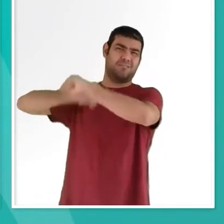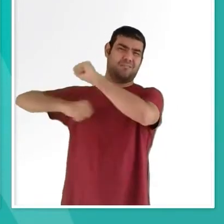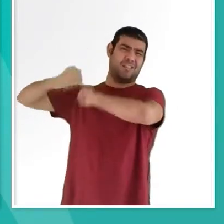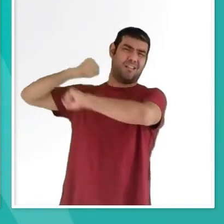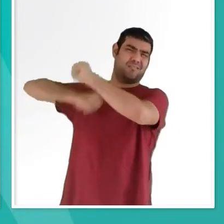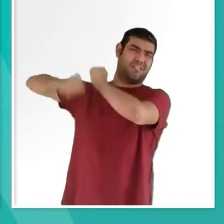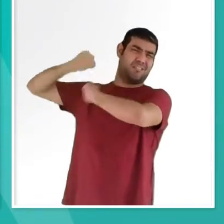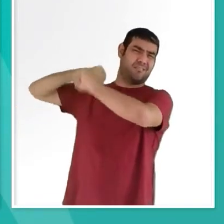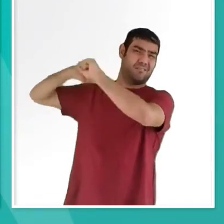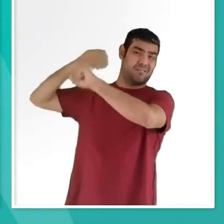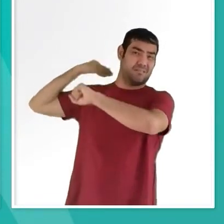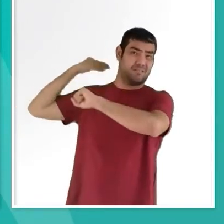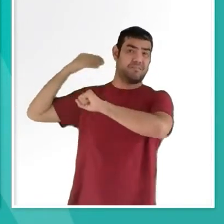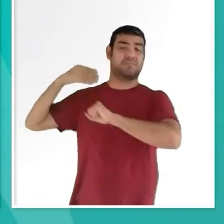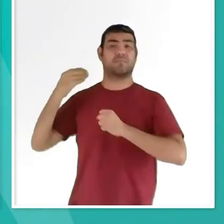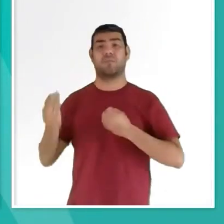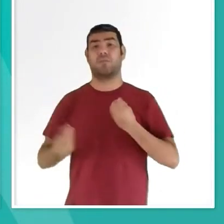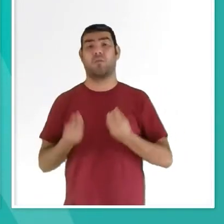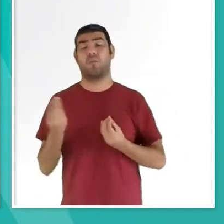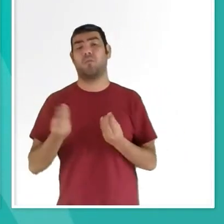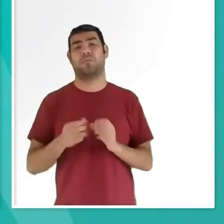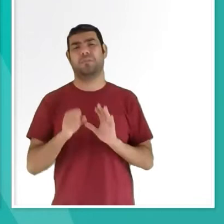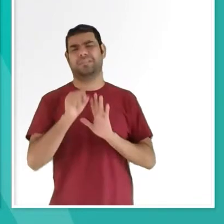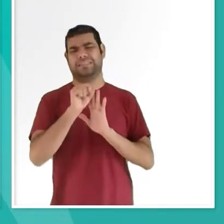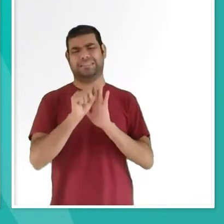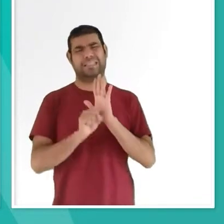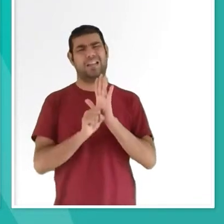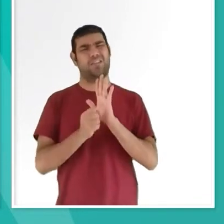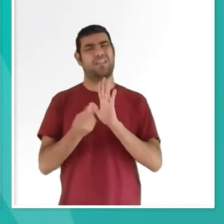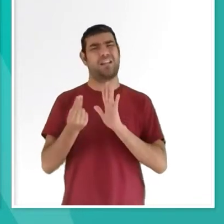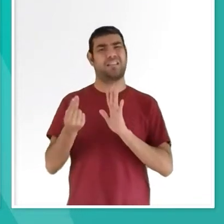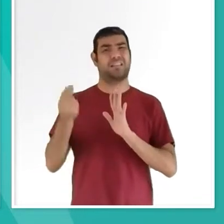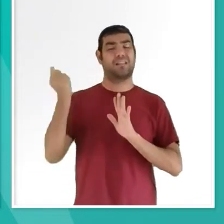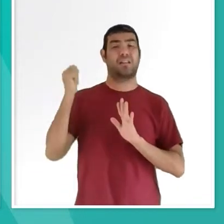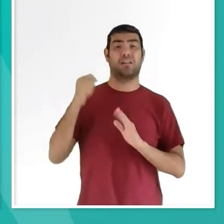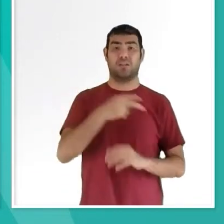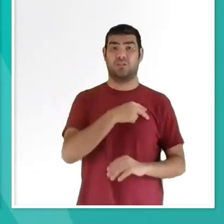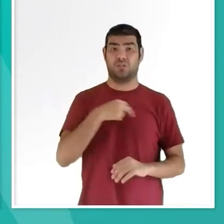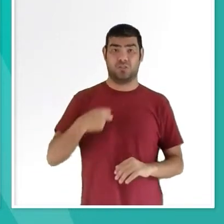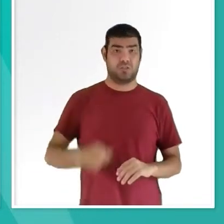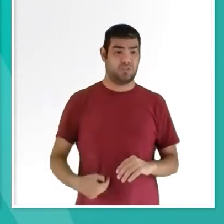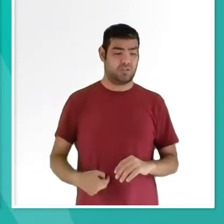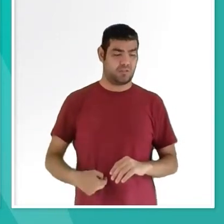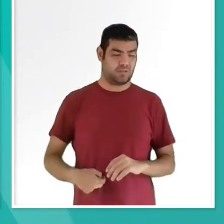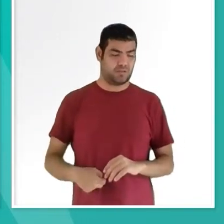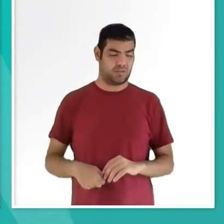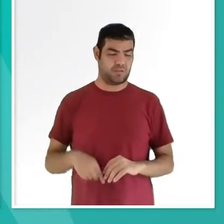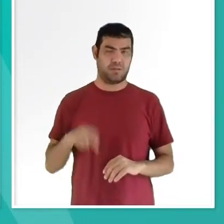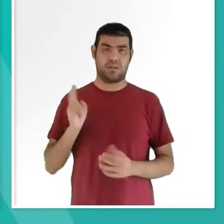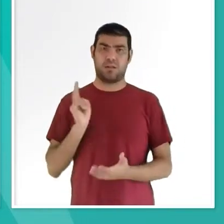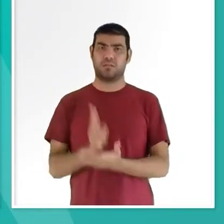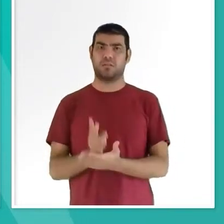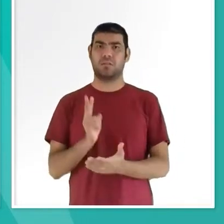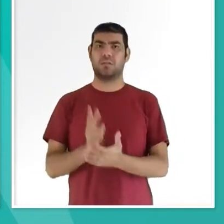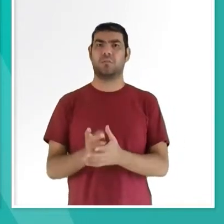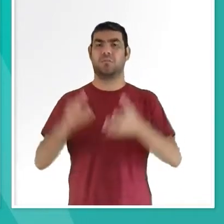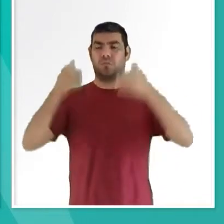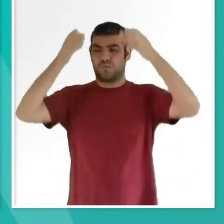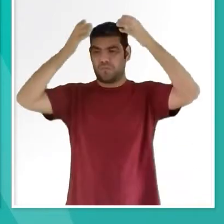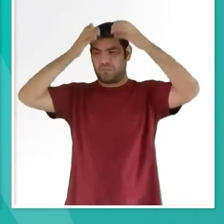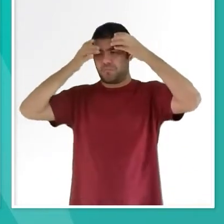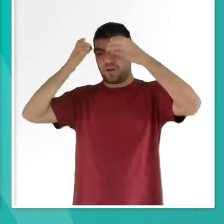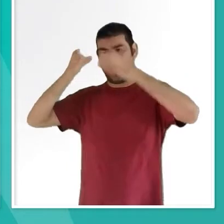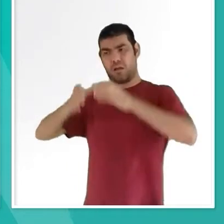atrás, há séculos atrás, quando a China ainda era um império em formação, dividido entre